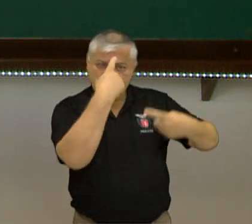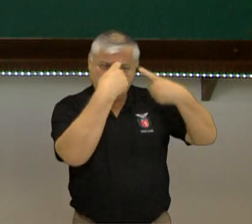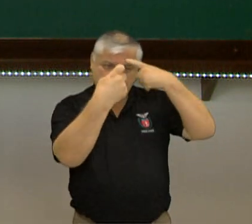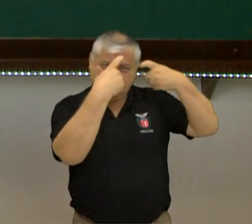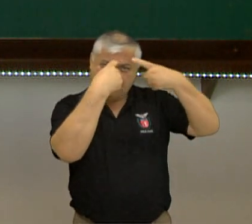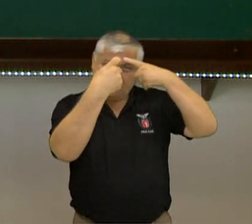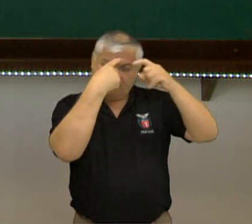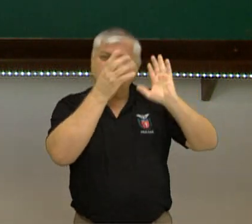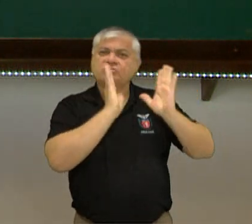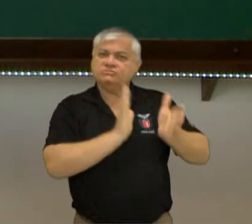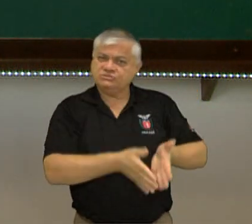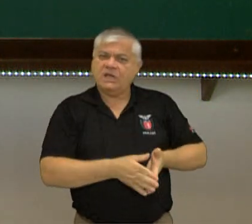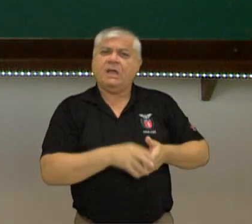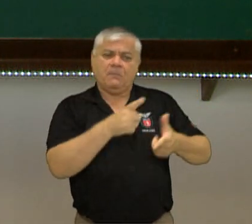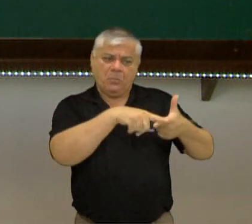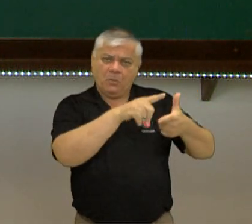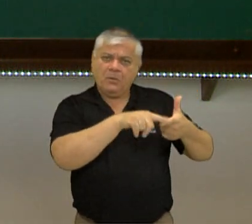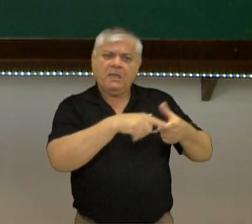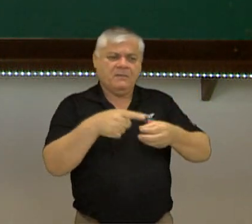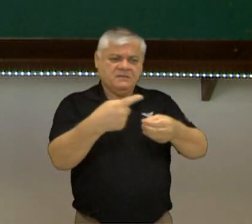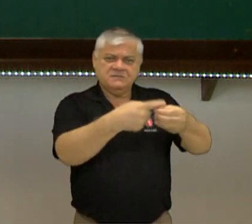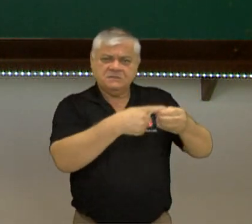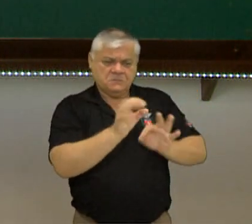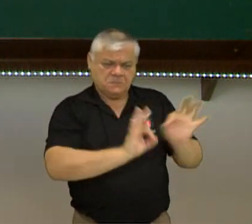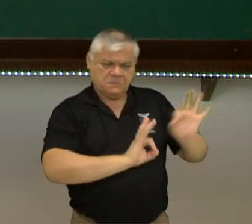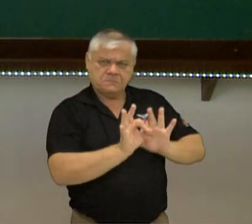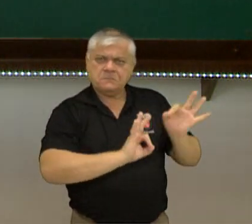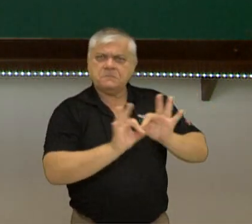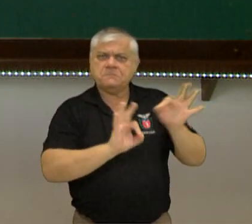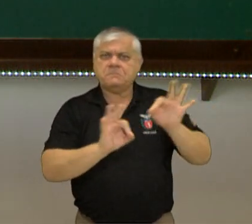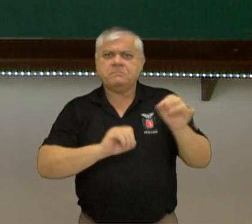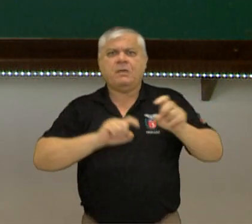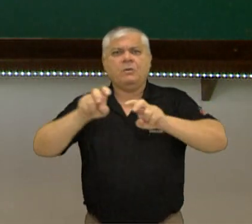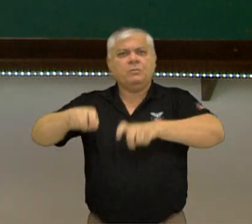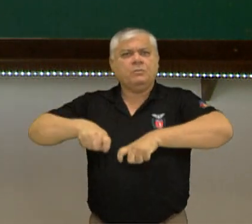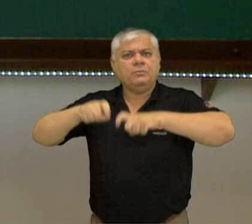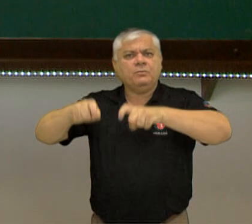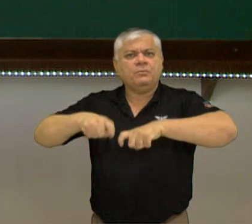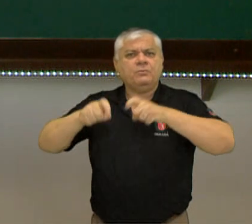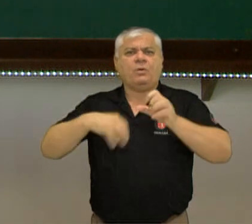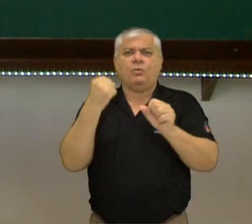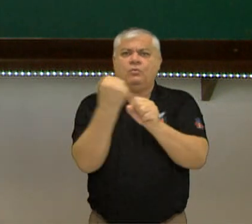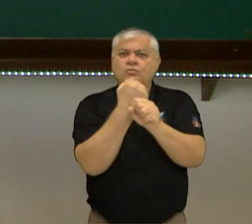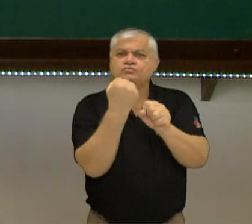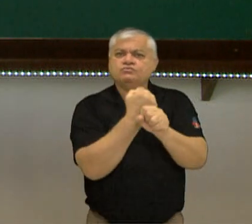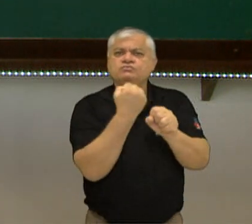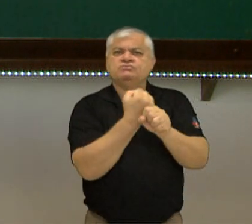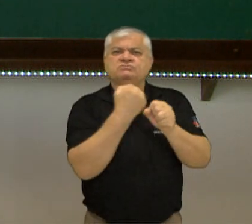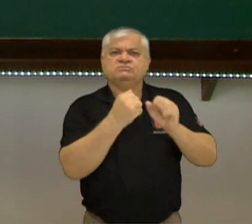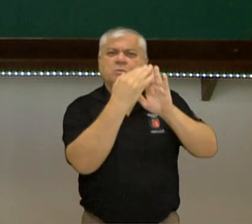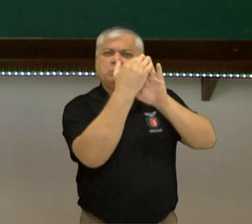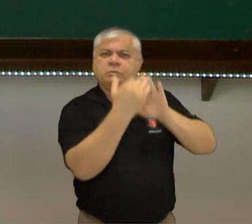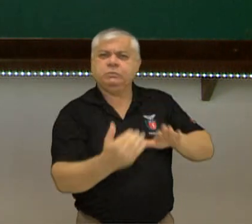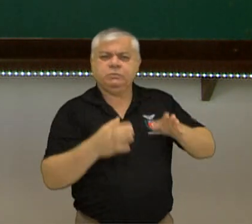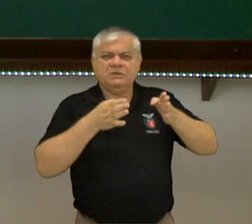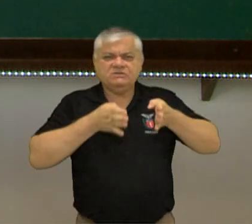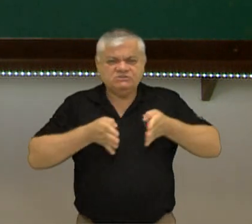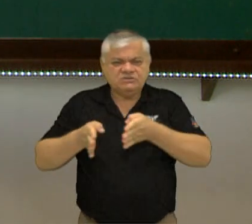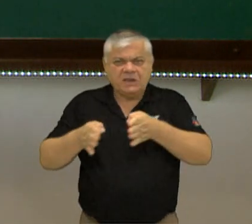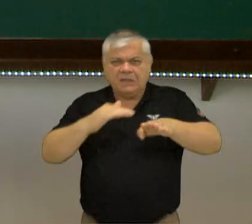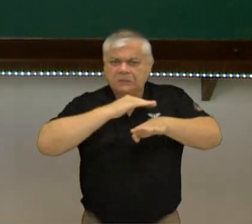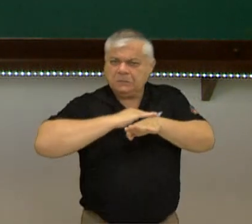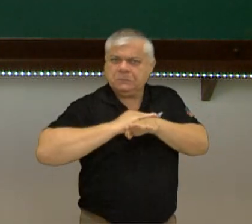período, né? Conseguiam resolver os seus problemas na agricultura, produção agrícola, construção de obras, estradas e um sistema